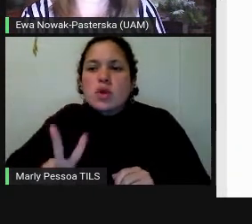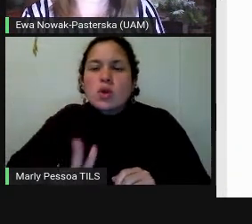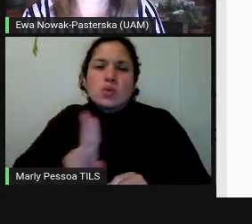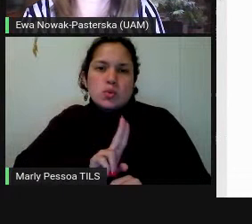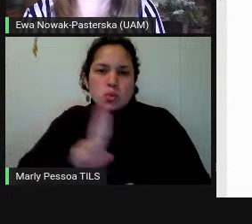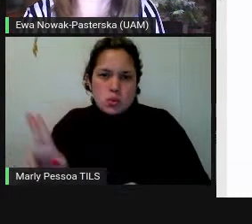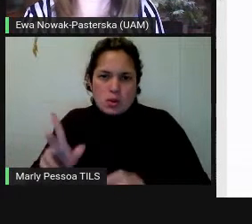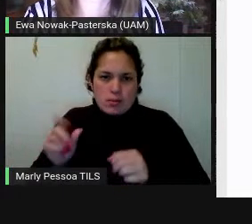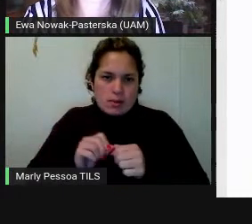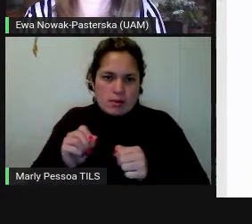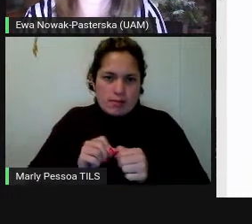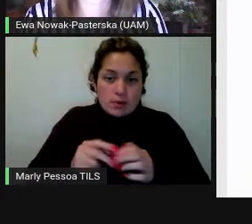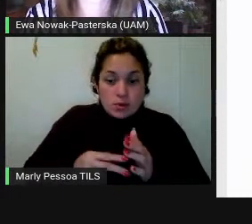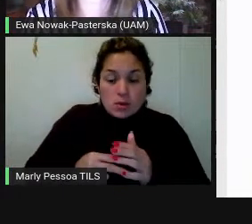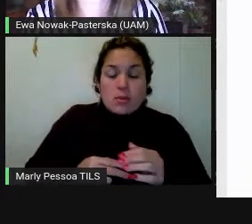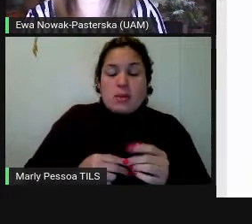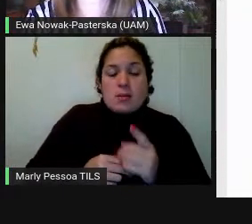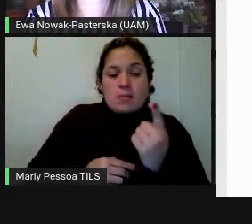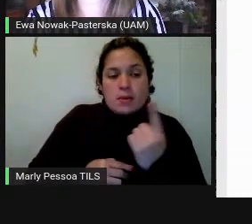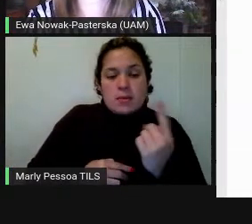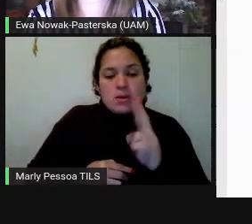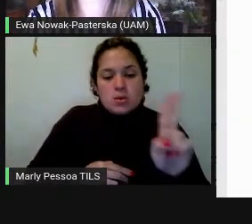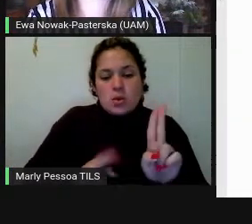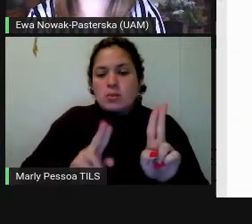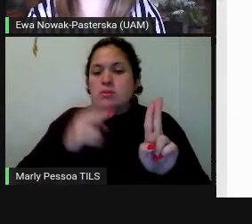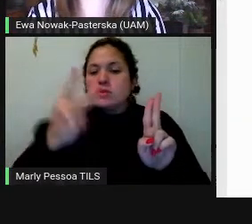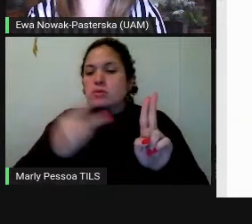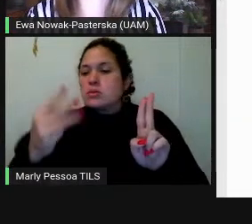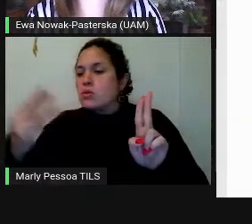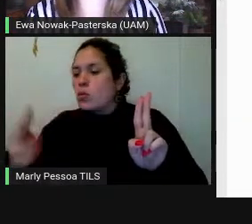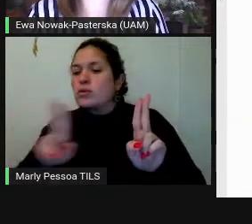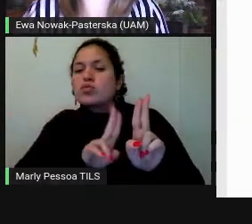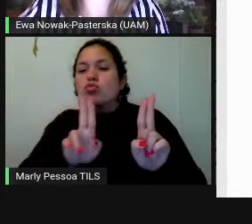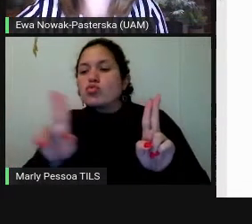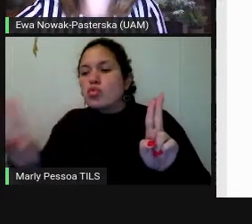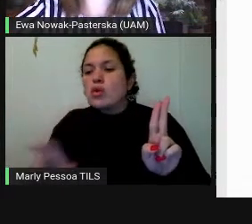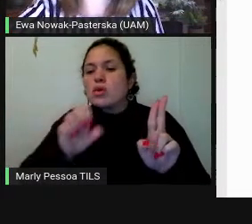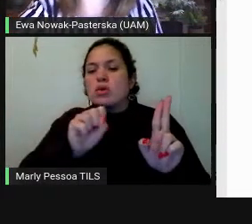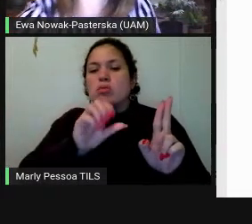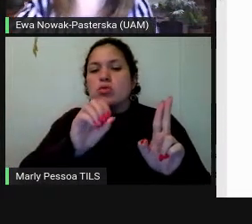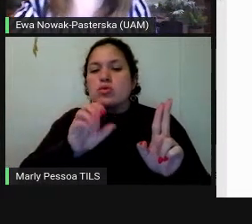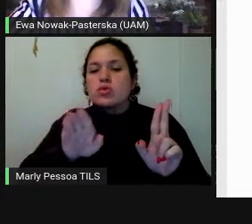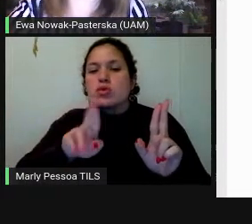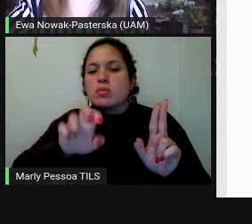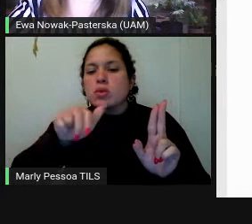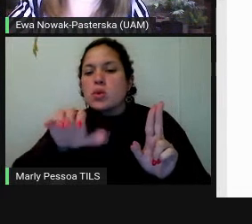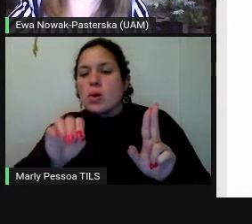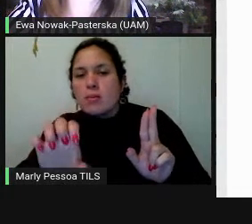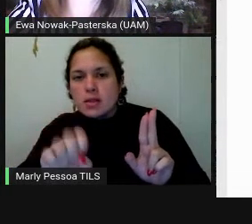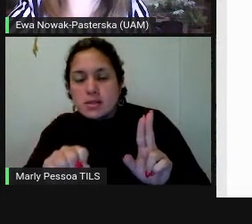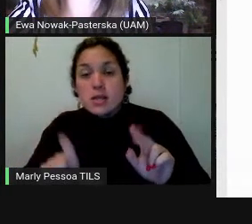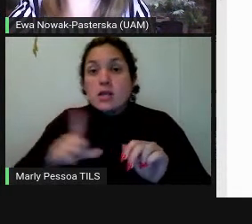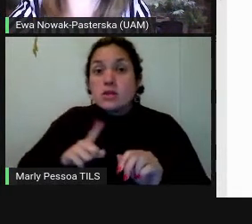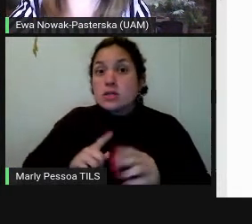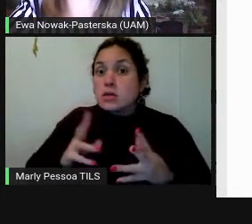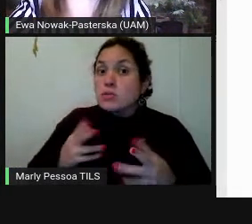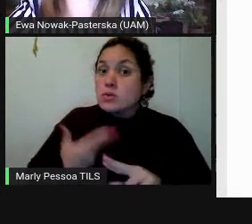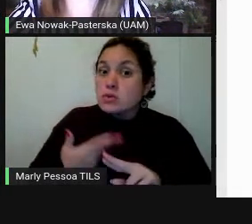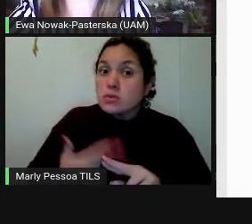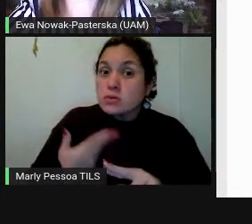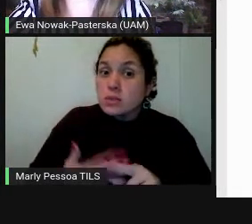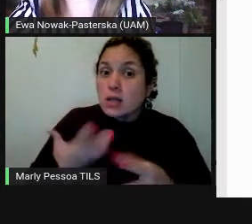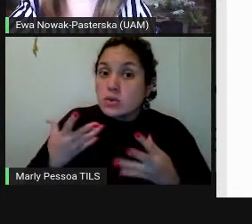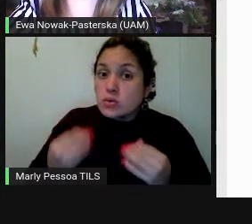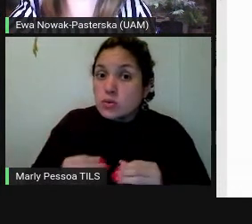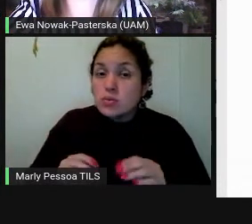vêm, que são criados a partir dos nomes, dos primeiros nomes, e vemos muitas terminações